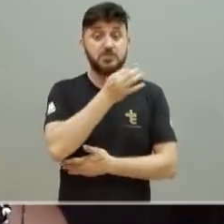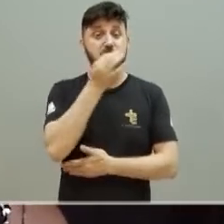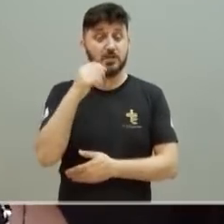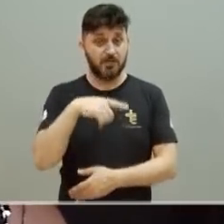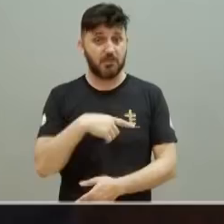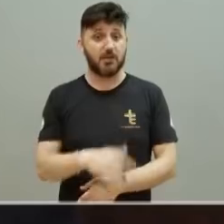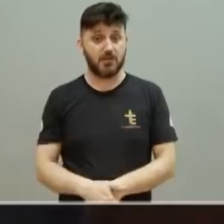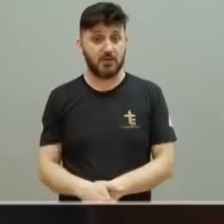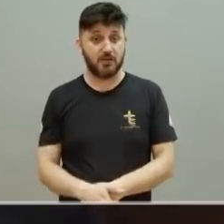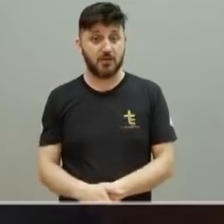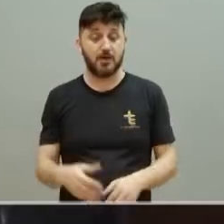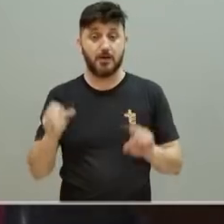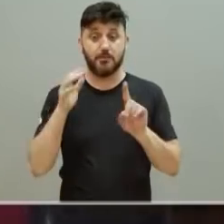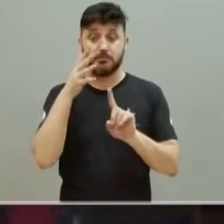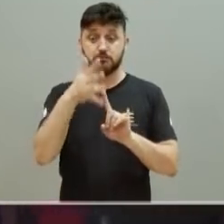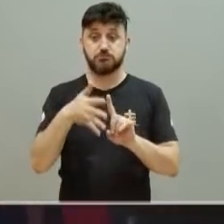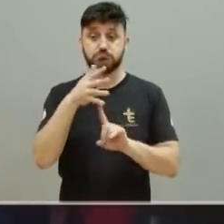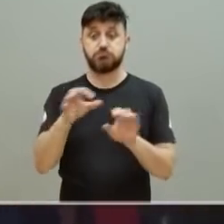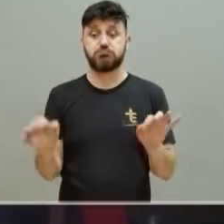E eu encerro agora.